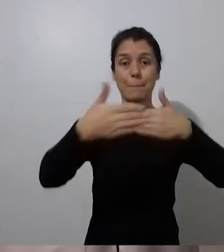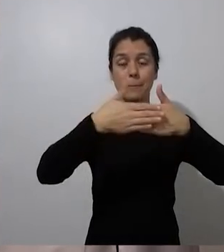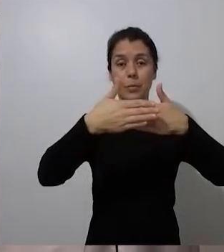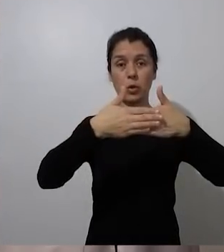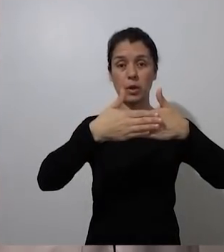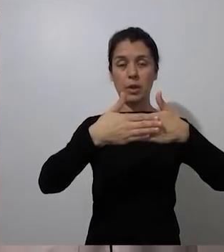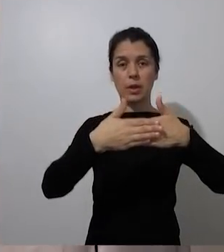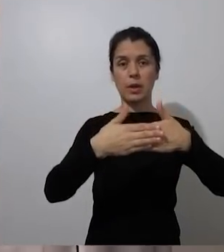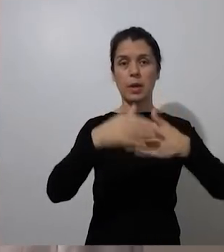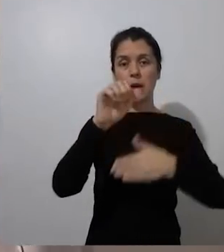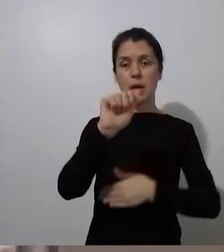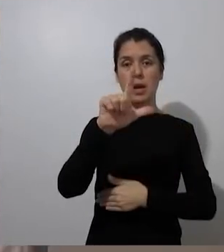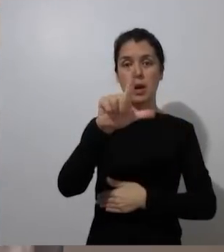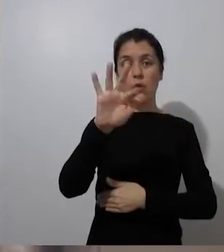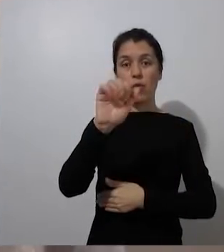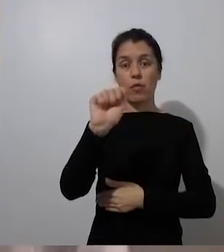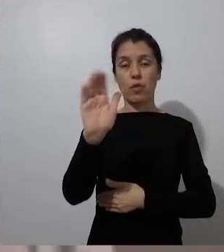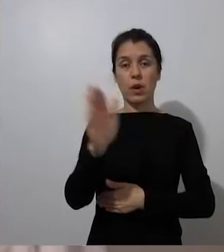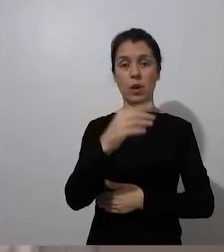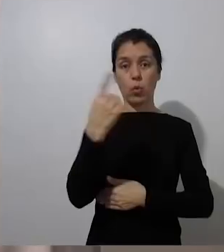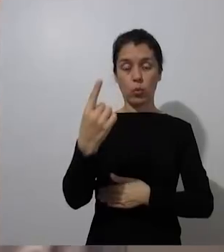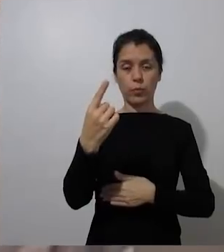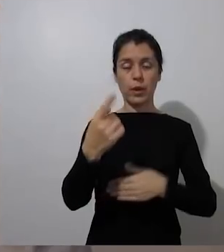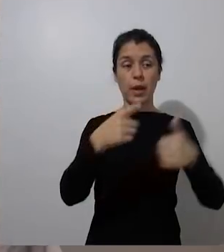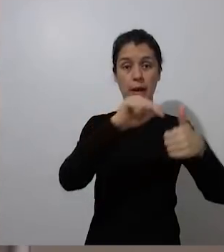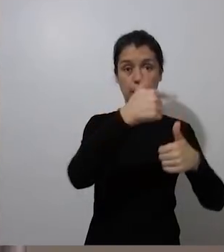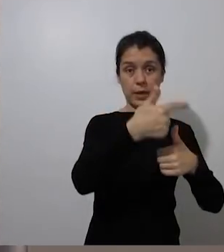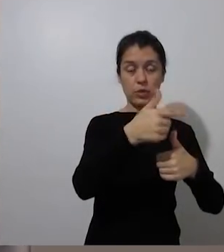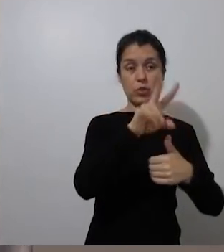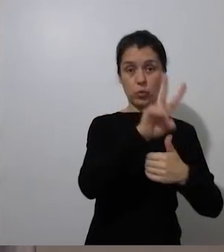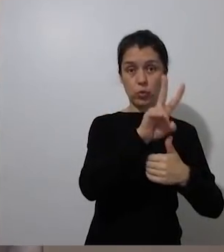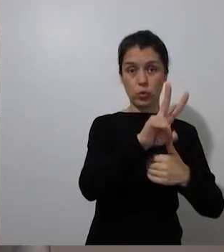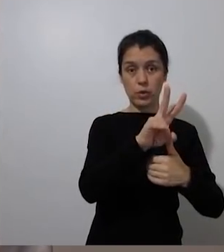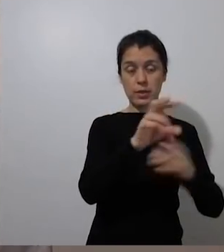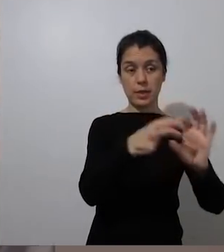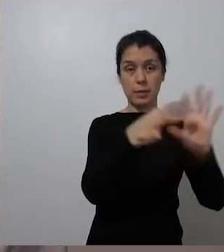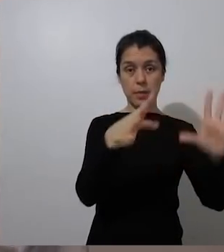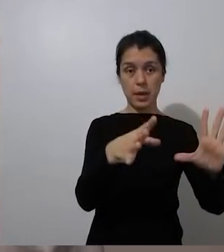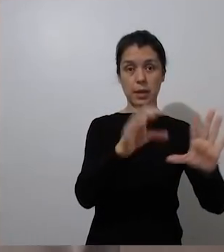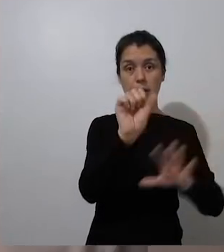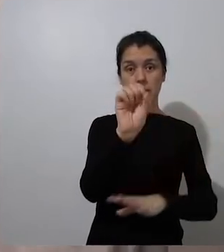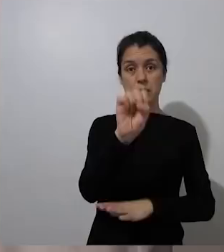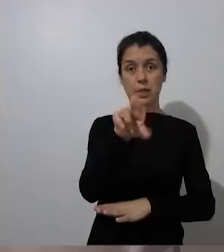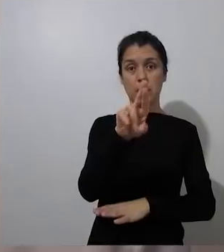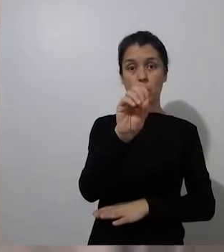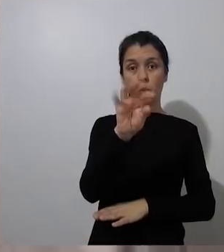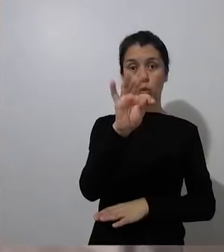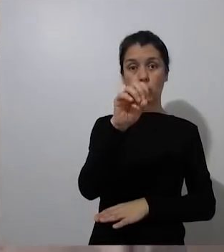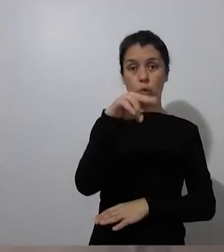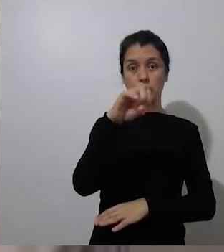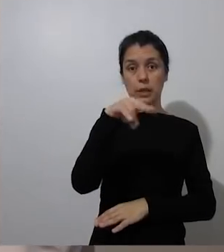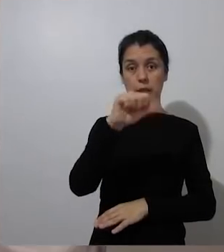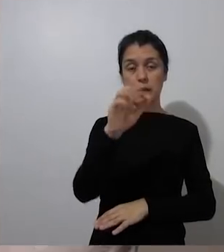antagonista que bloqueia a recepção alfa-1. Então, quando bloqueia o alfa-2 da adrenalina, libera serotonina e nora. Eles descobriram